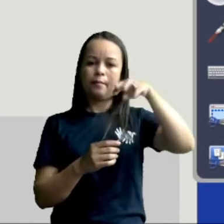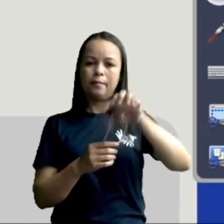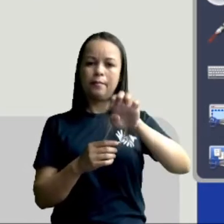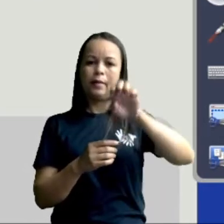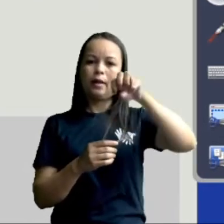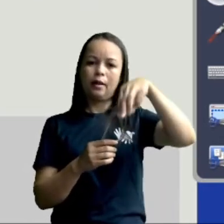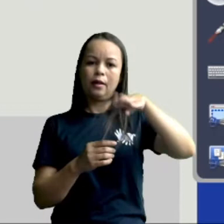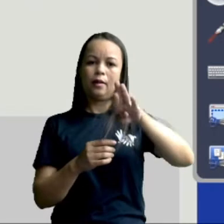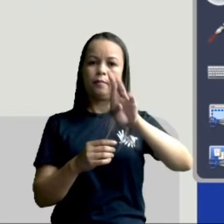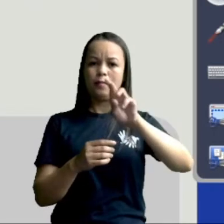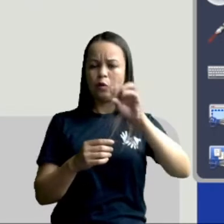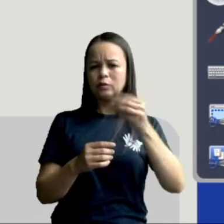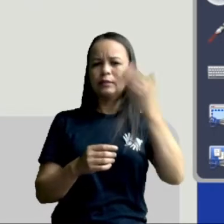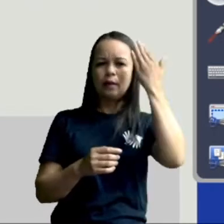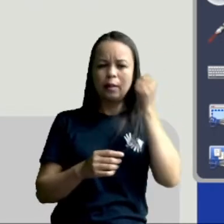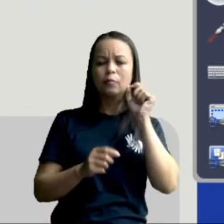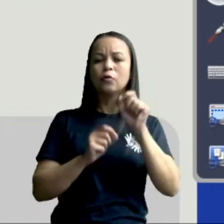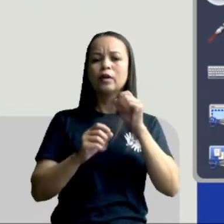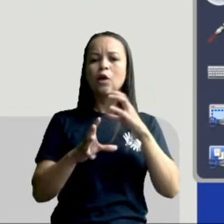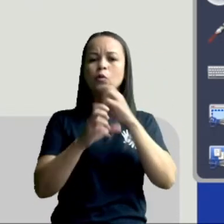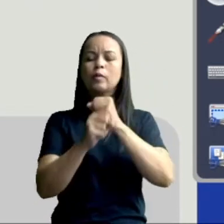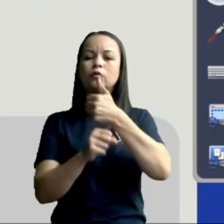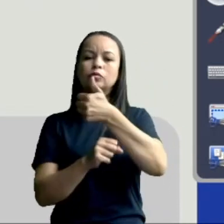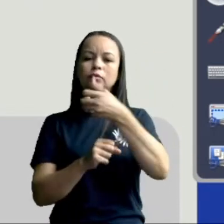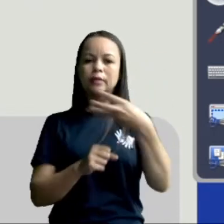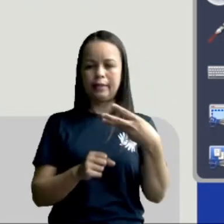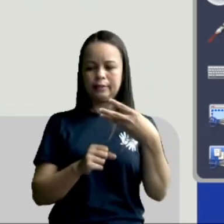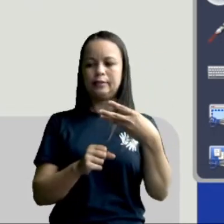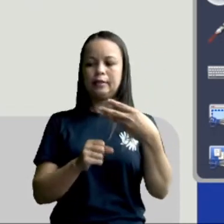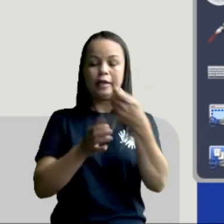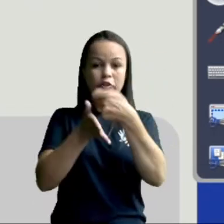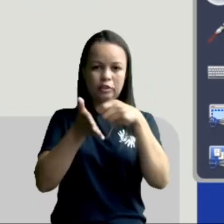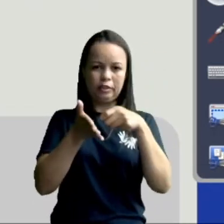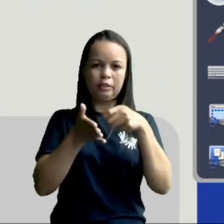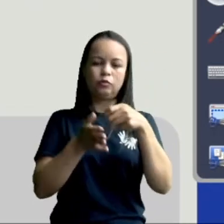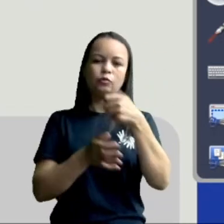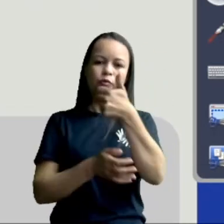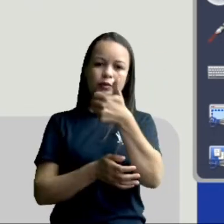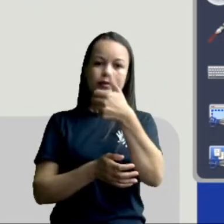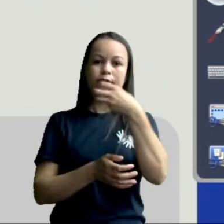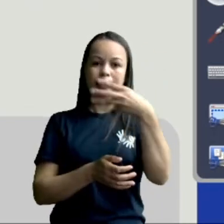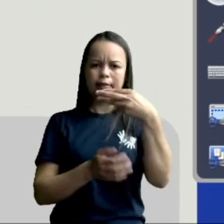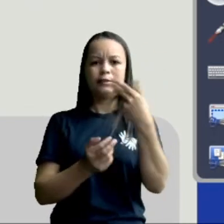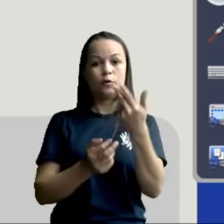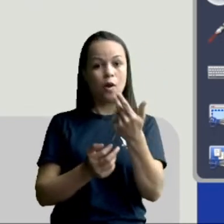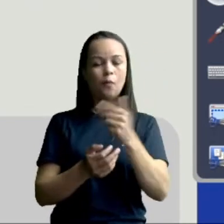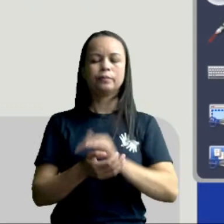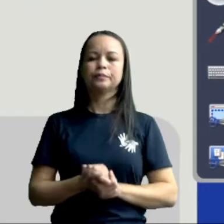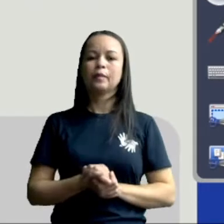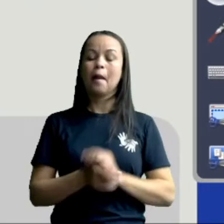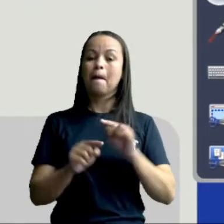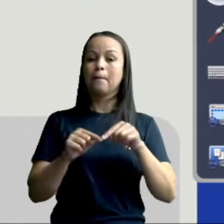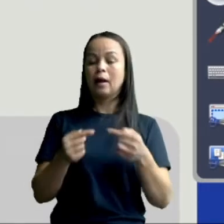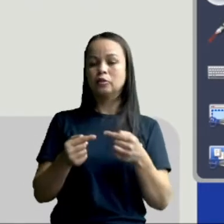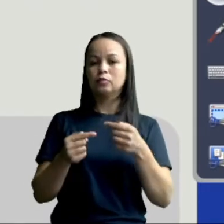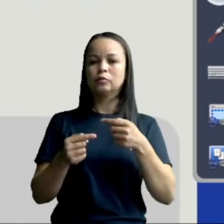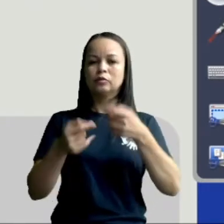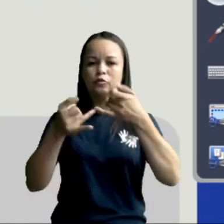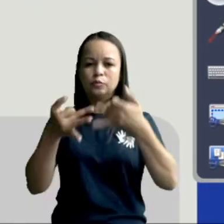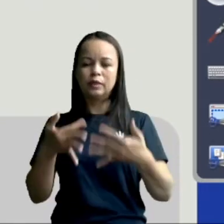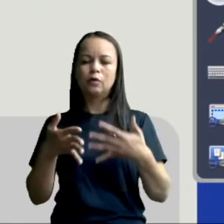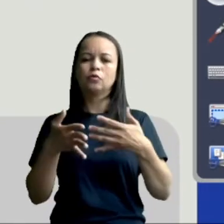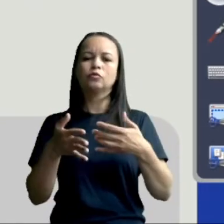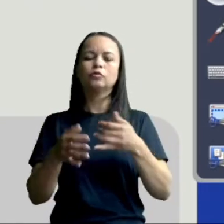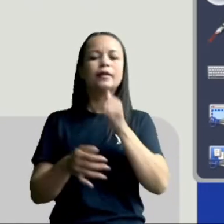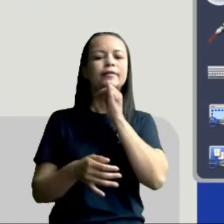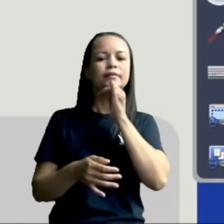vale 13, não é isso? Que é o que está sendo escrito, ó, isso aqui é igual a 13, ok. Mas como a gente falou nos